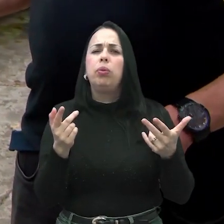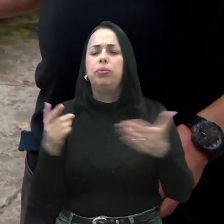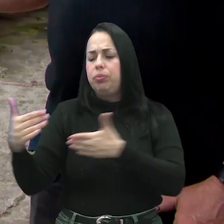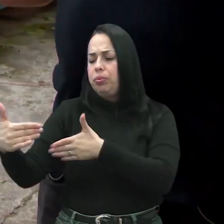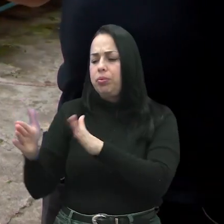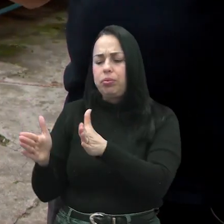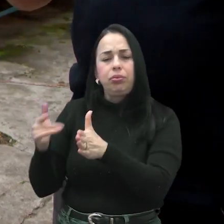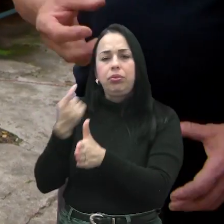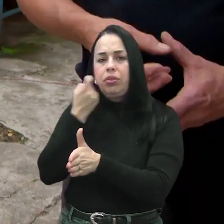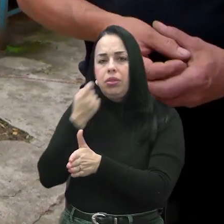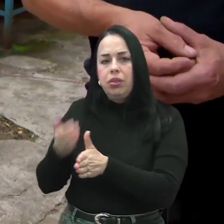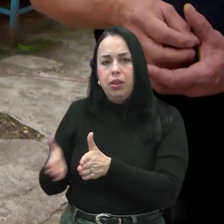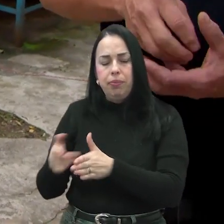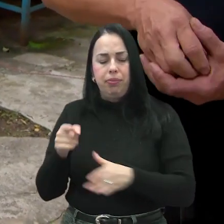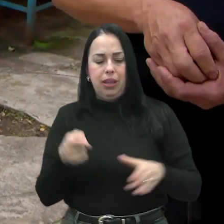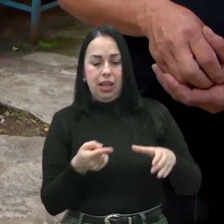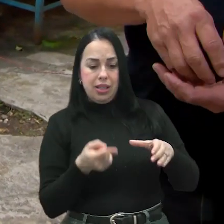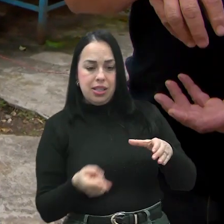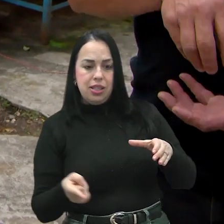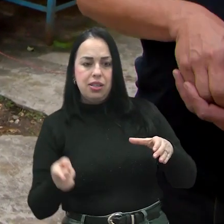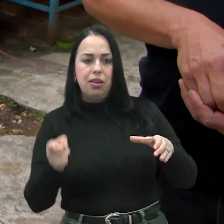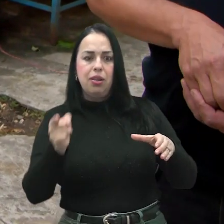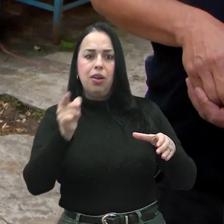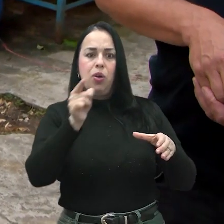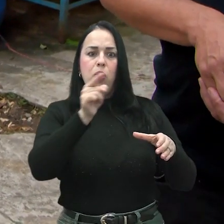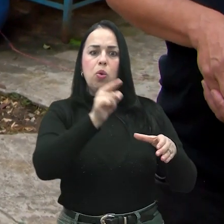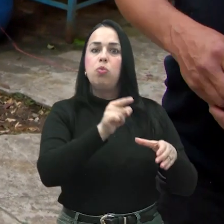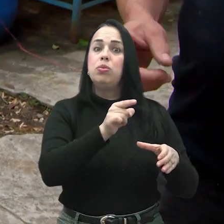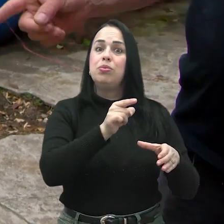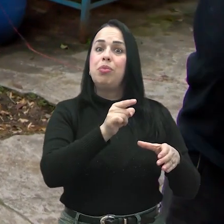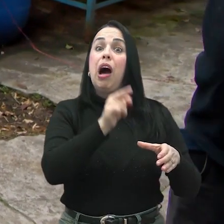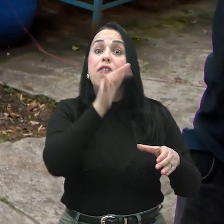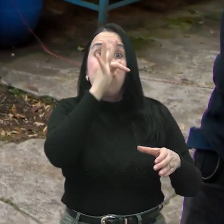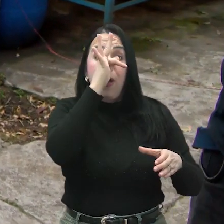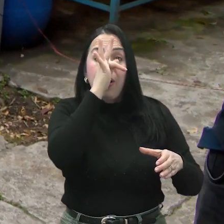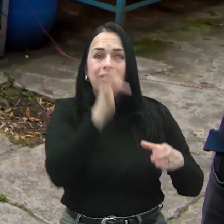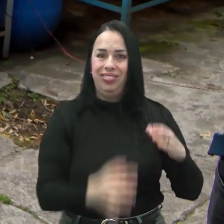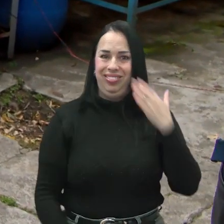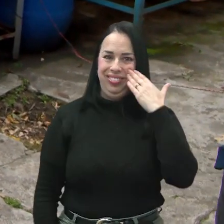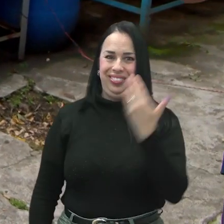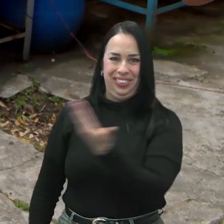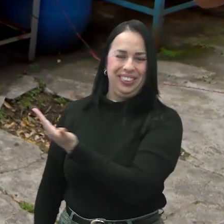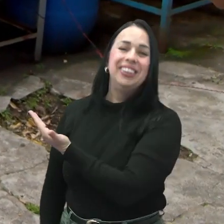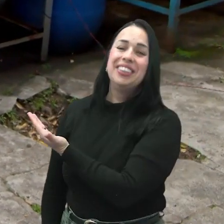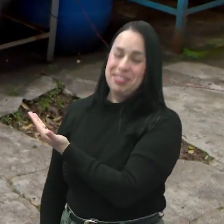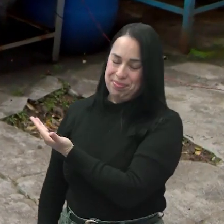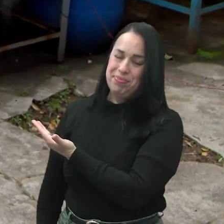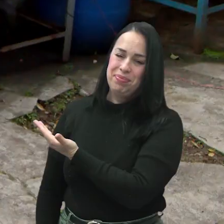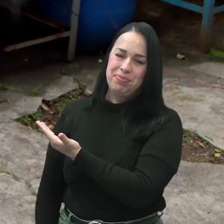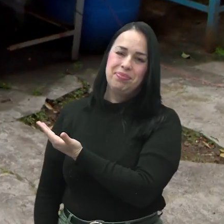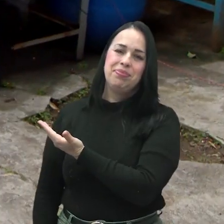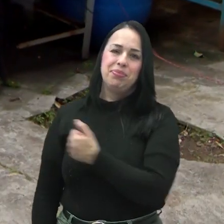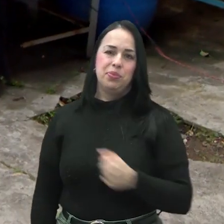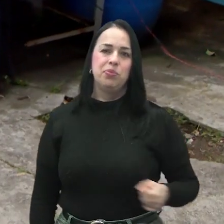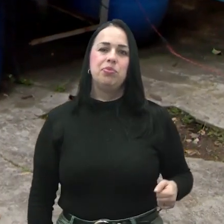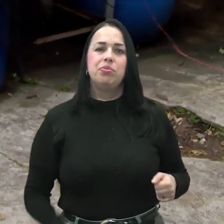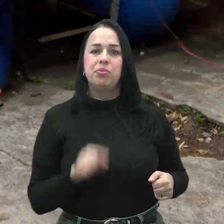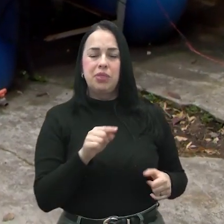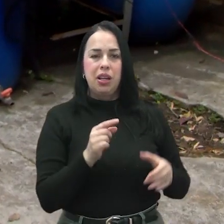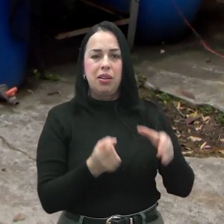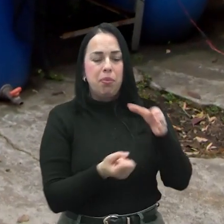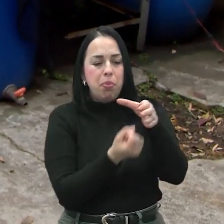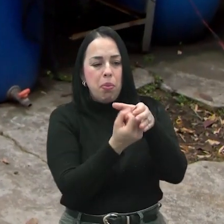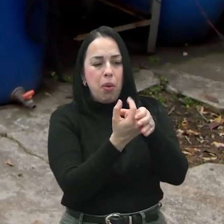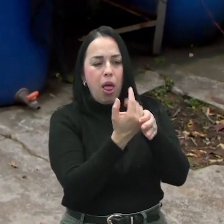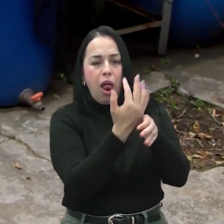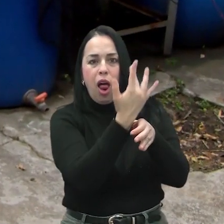que manda essa água já fertilizada pelos dejetos do peixe para o sistema de aquaponia, para